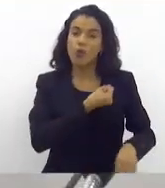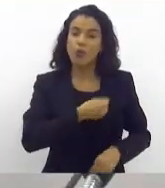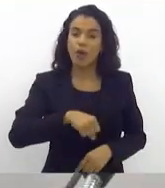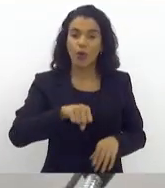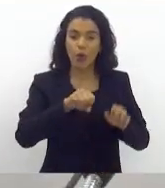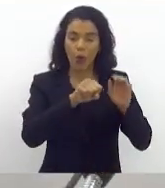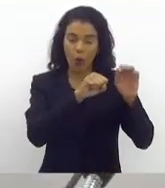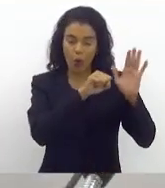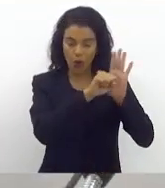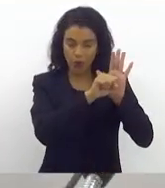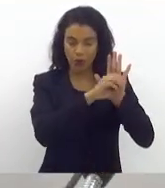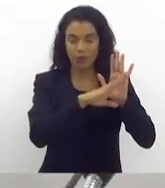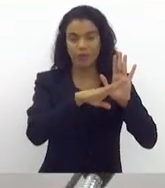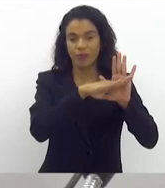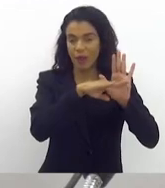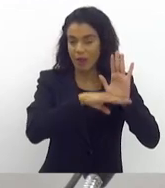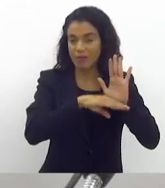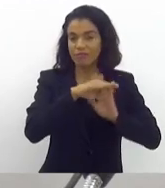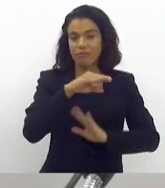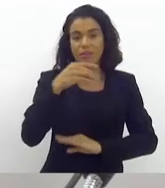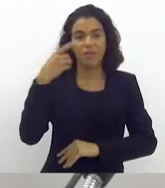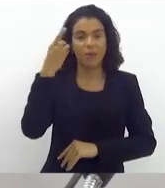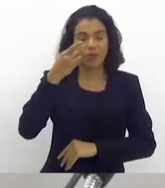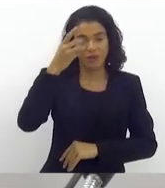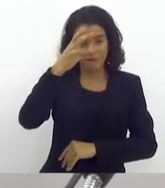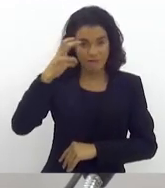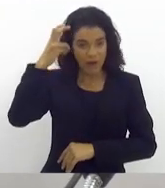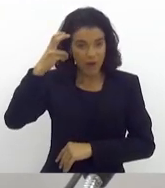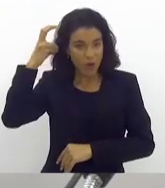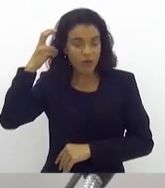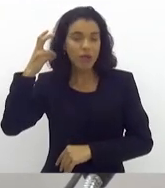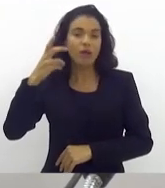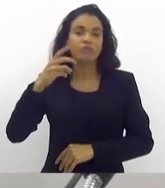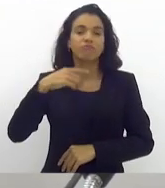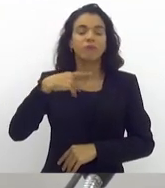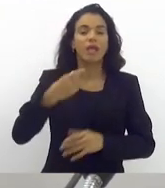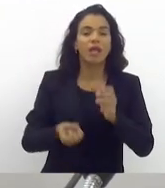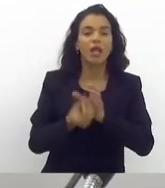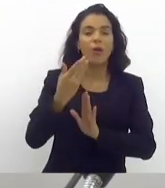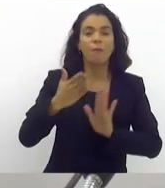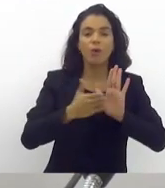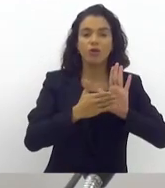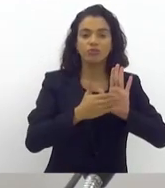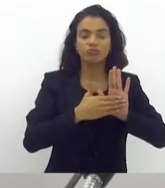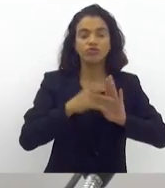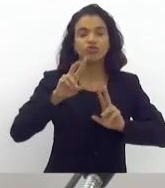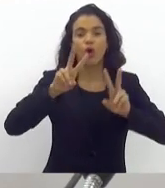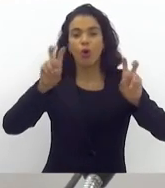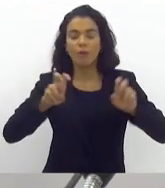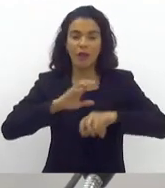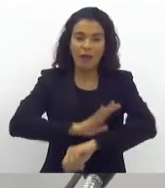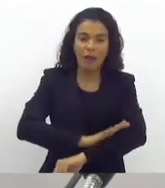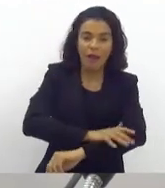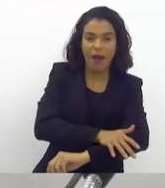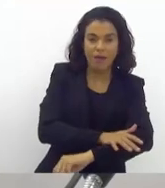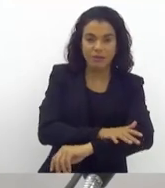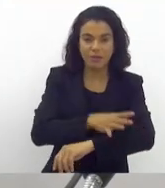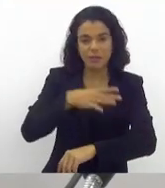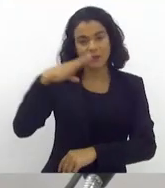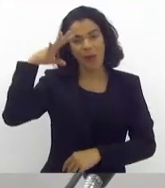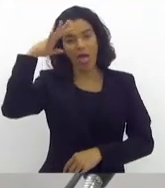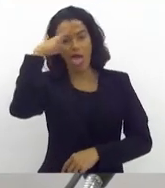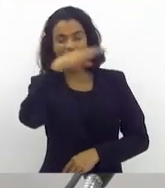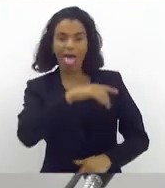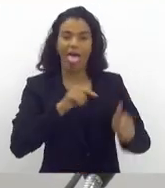PL 1156 de 23, de autoria da deputada Verônica Lima, que cria o programa de conscientização sobre racismo recreativo e dá outras providências. O